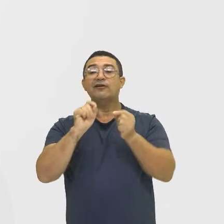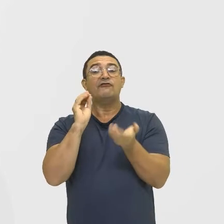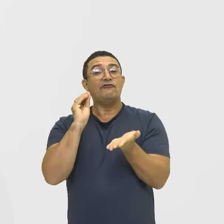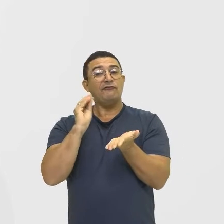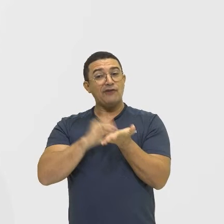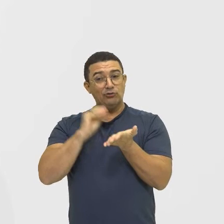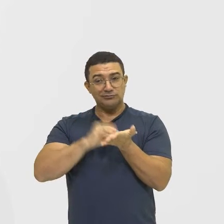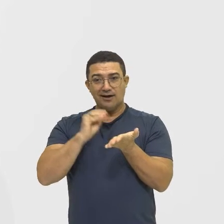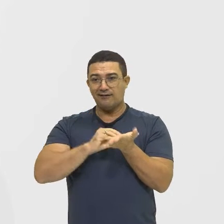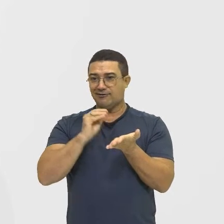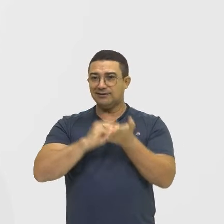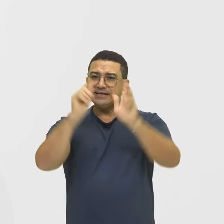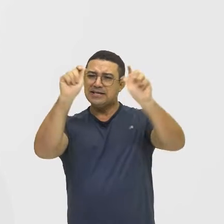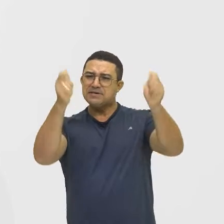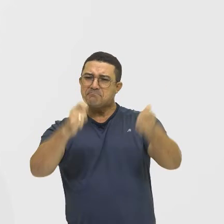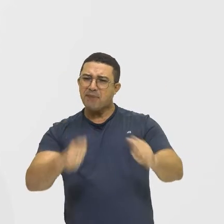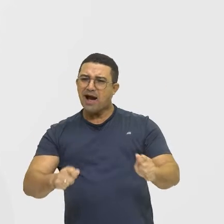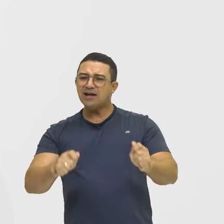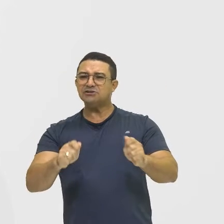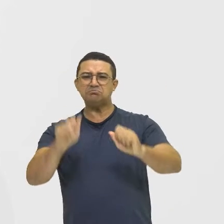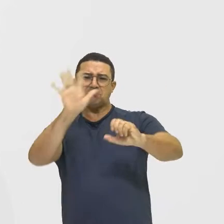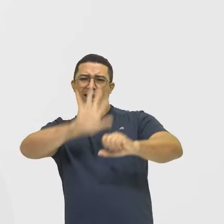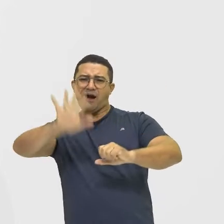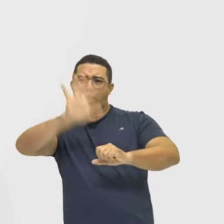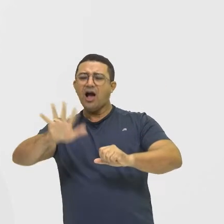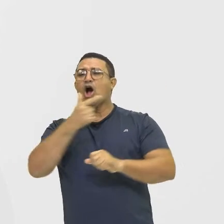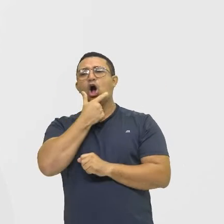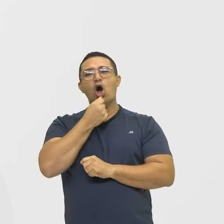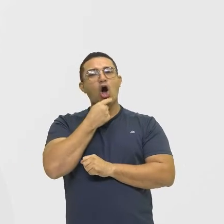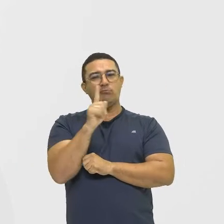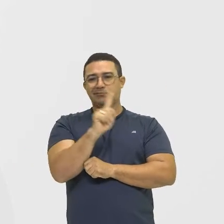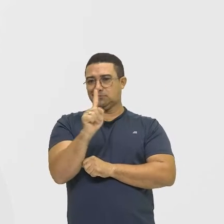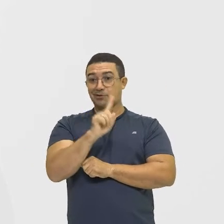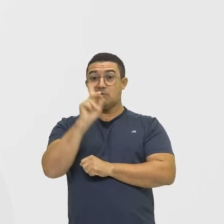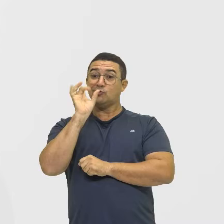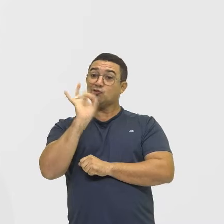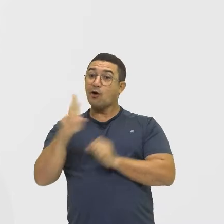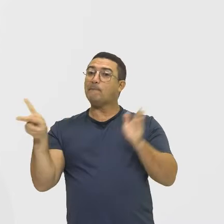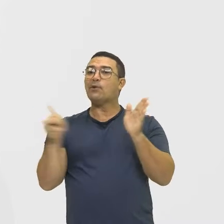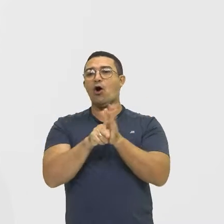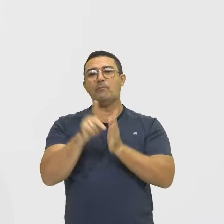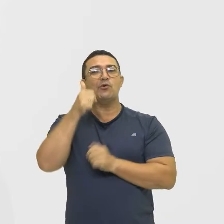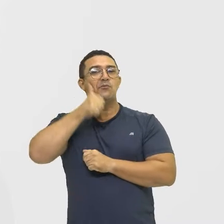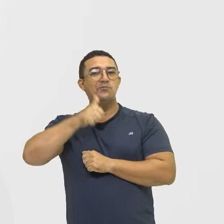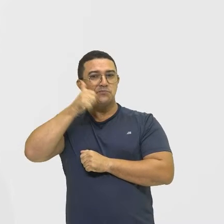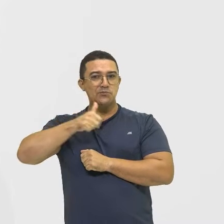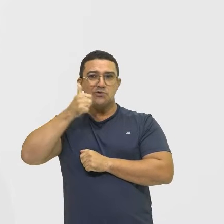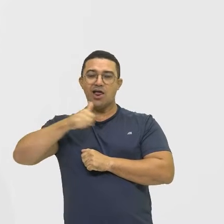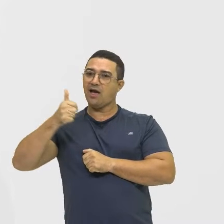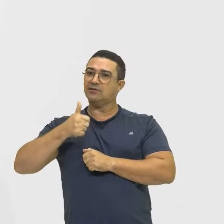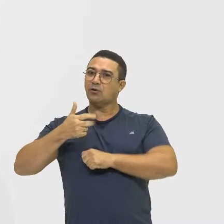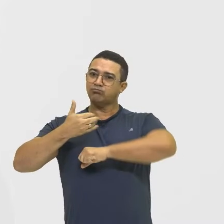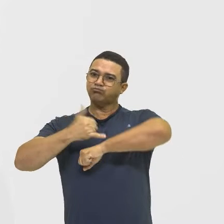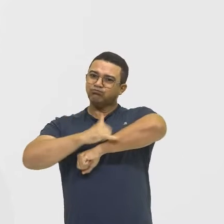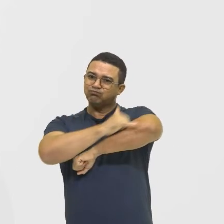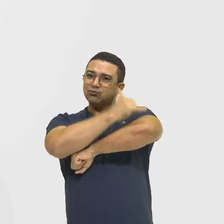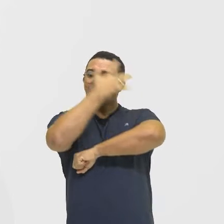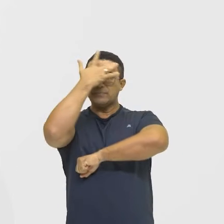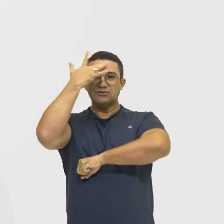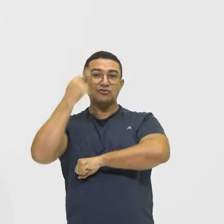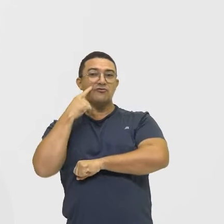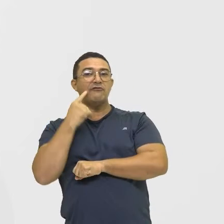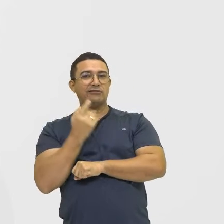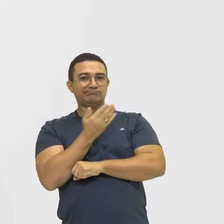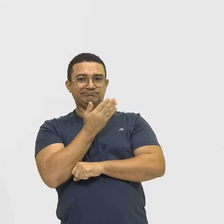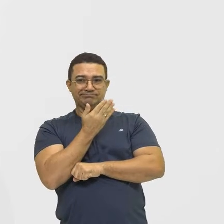figuras masculinas, predominavam figuras femininas com deformações e traços volumosos. Aí vocês estão vendo a